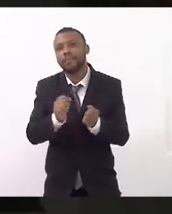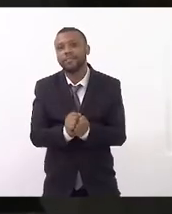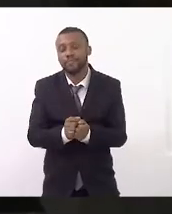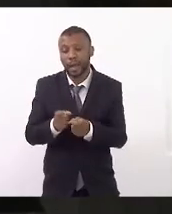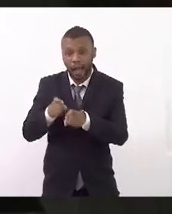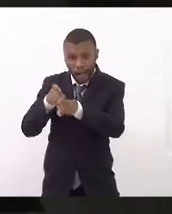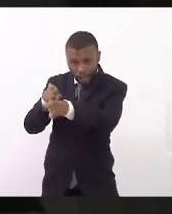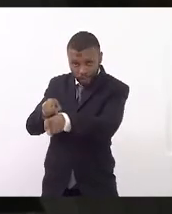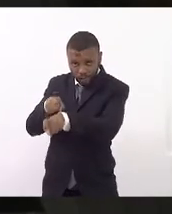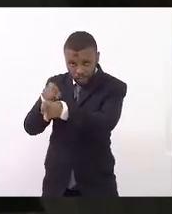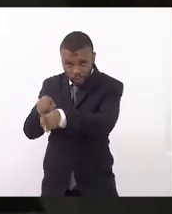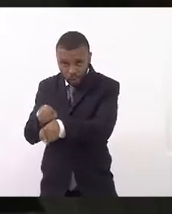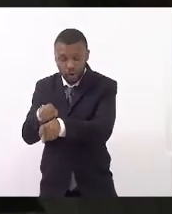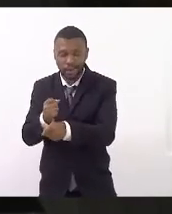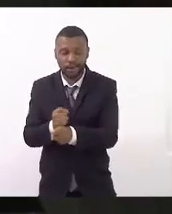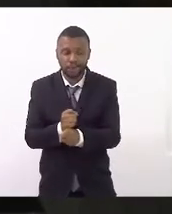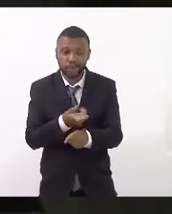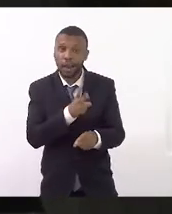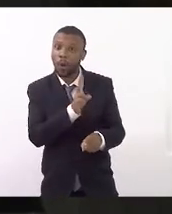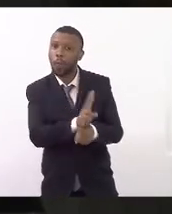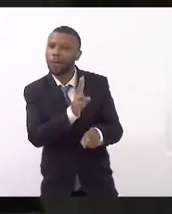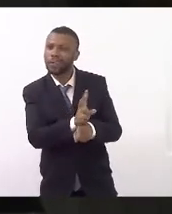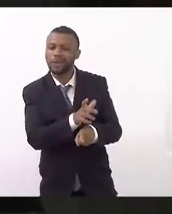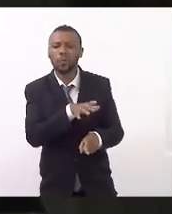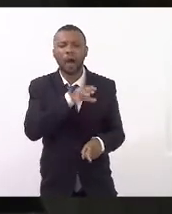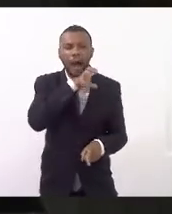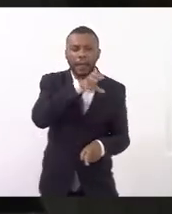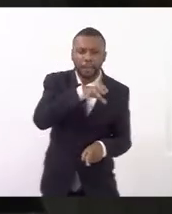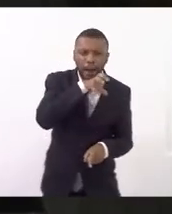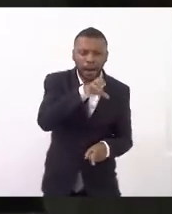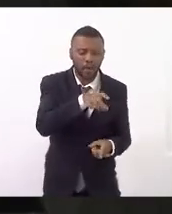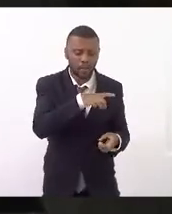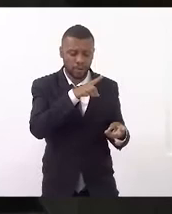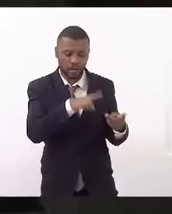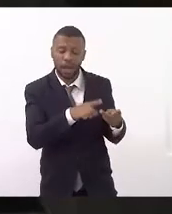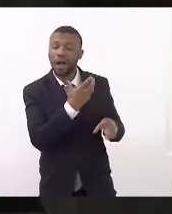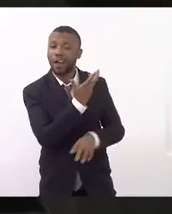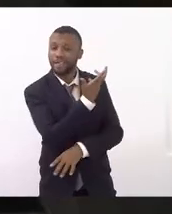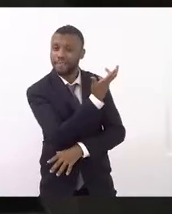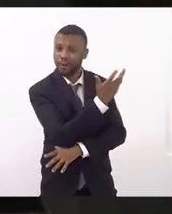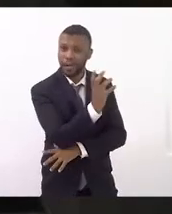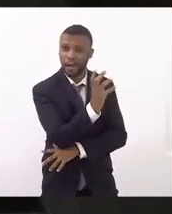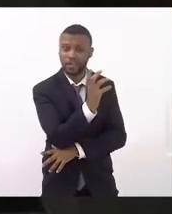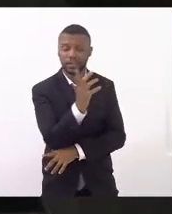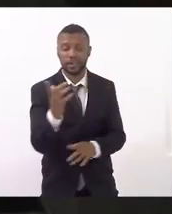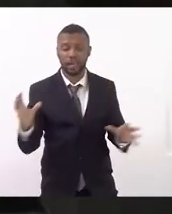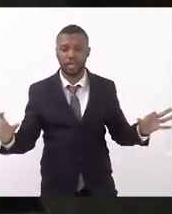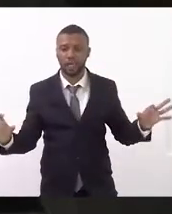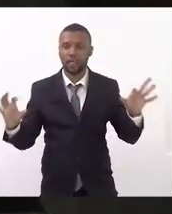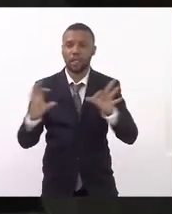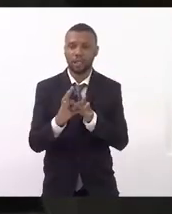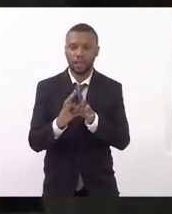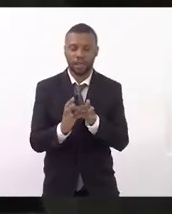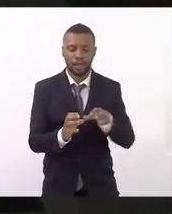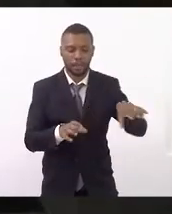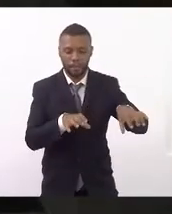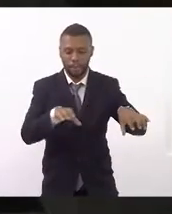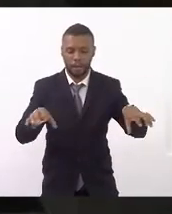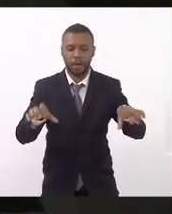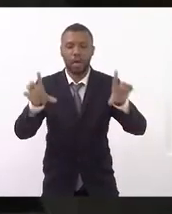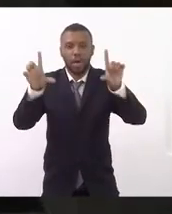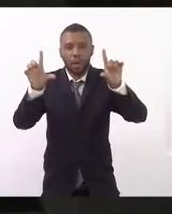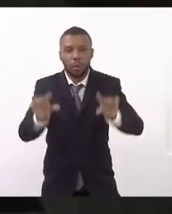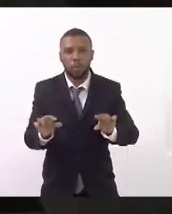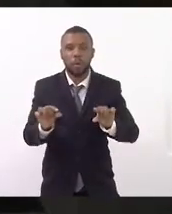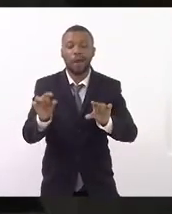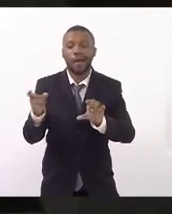pecuária e floresta, a integração dessas três linhas reduz consideravelmente a necessidade de